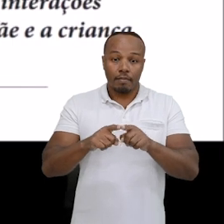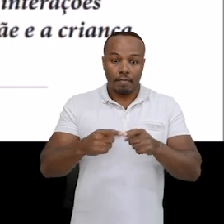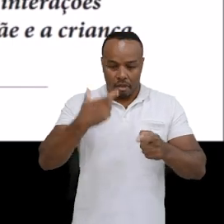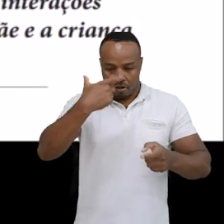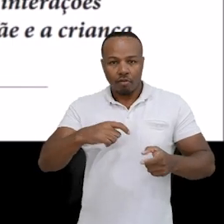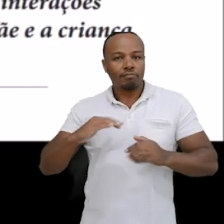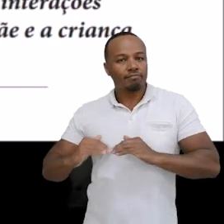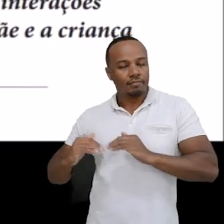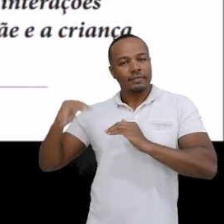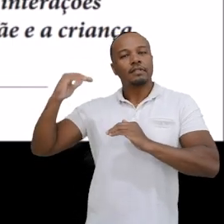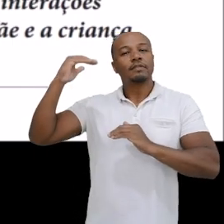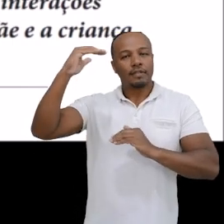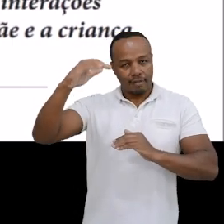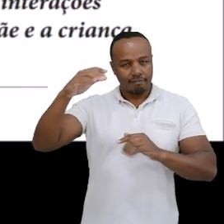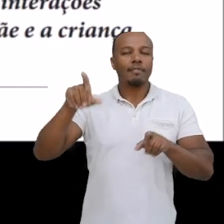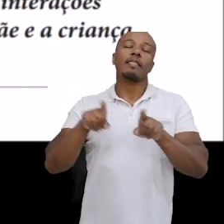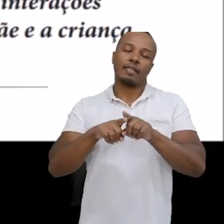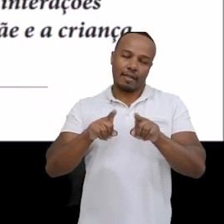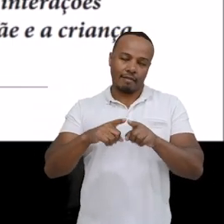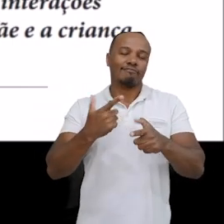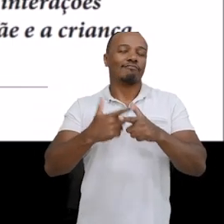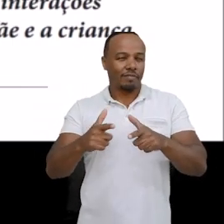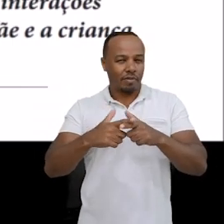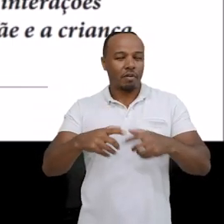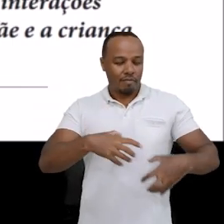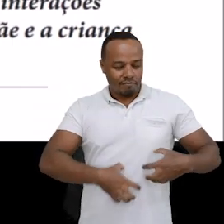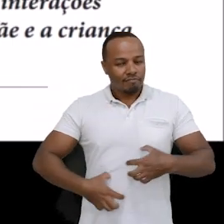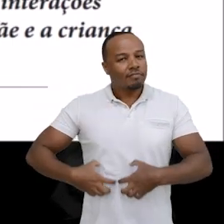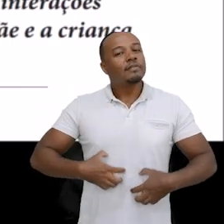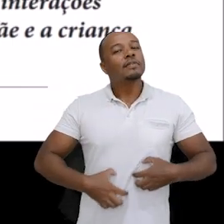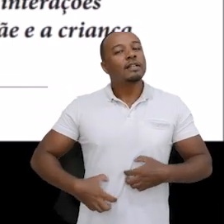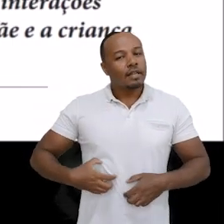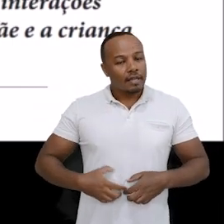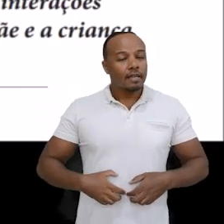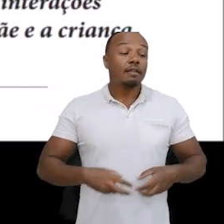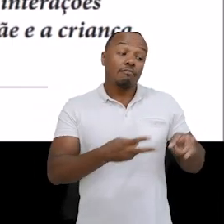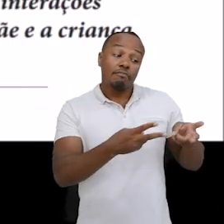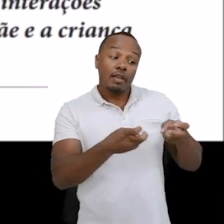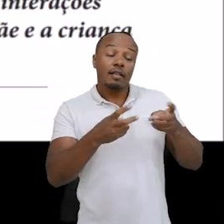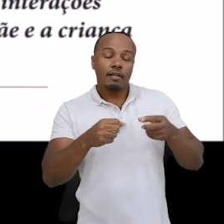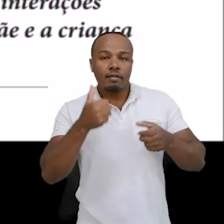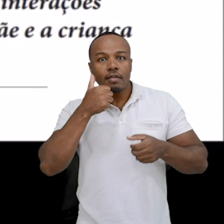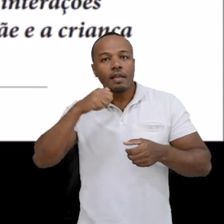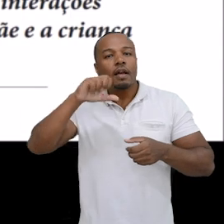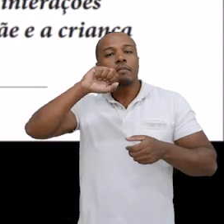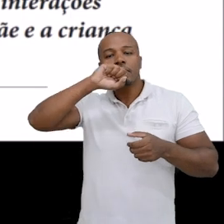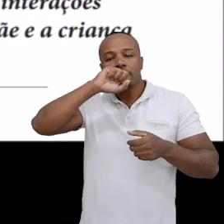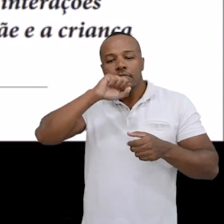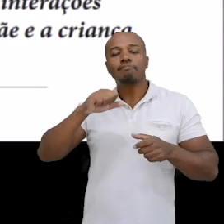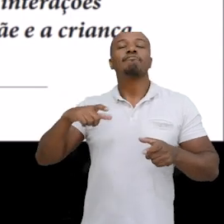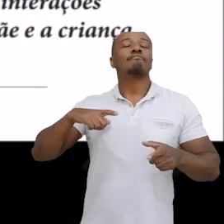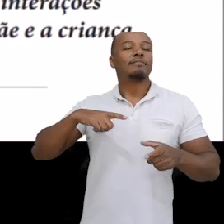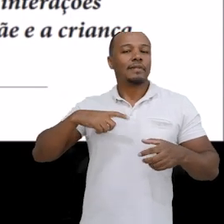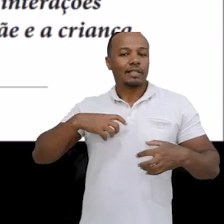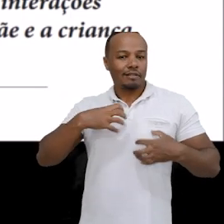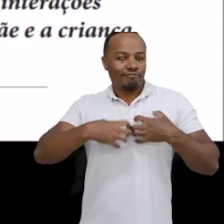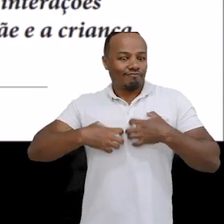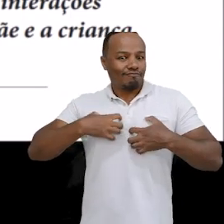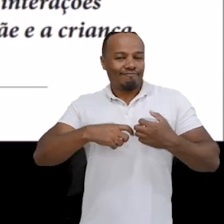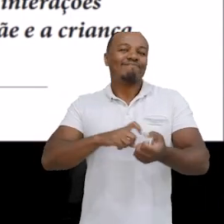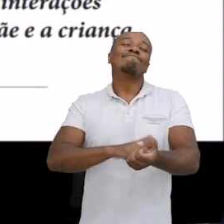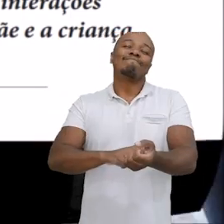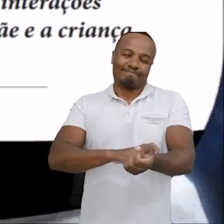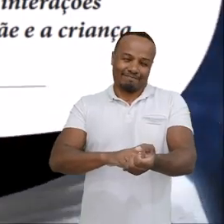físico, tinham mais problemas gastrointestinais e eram considerados pelas mães como tendo um